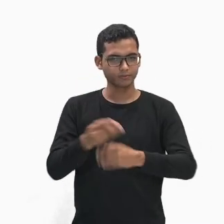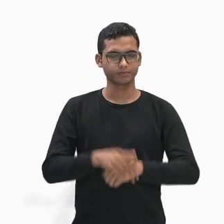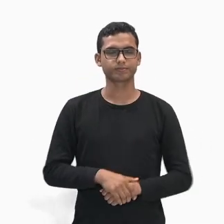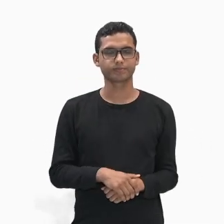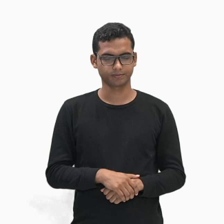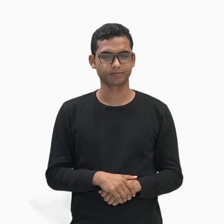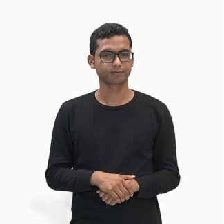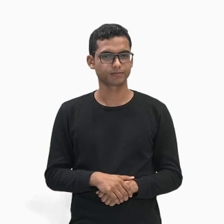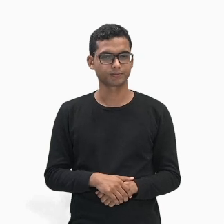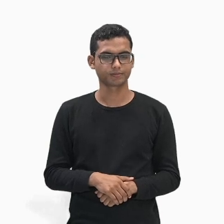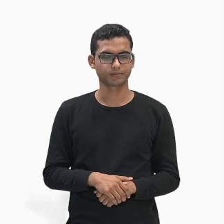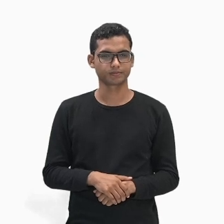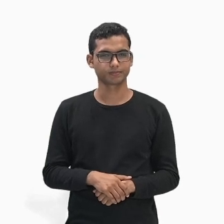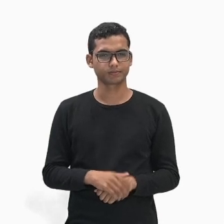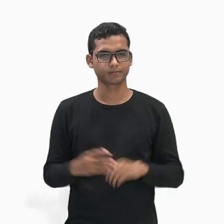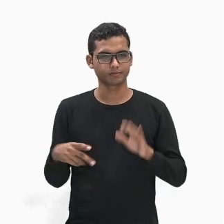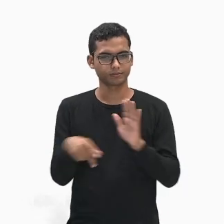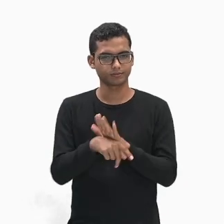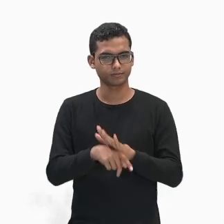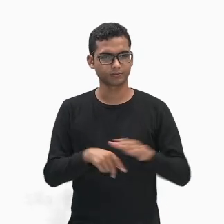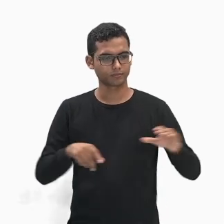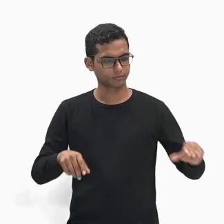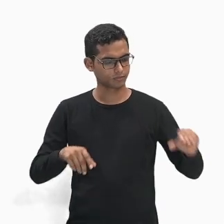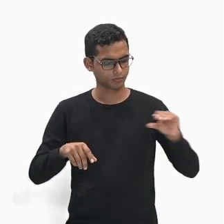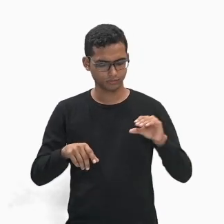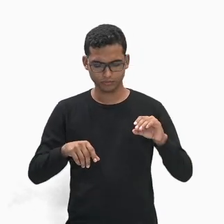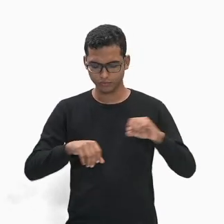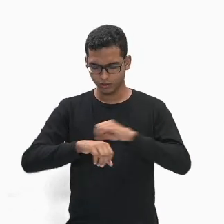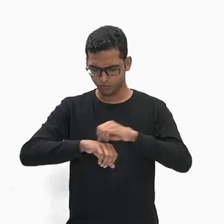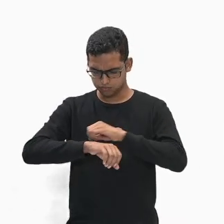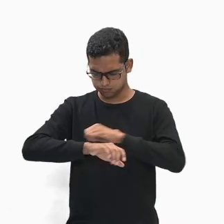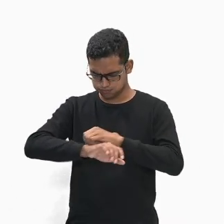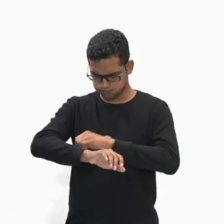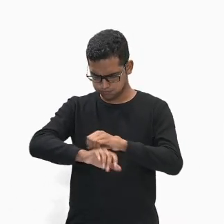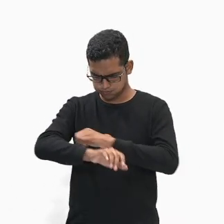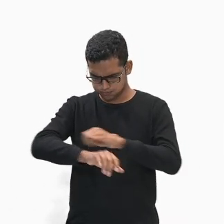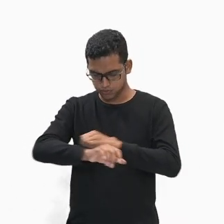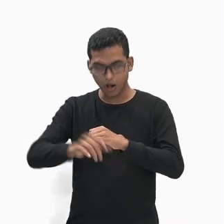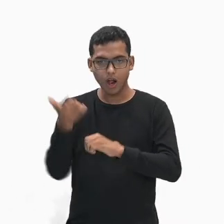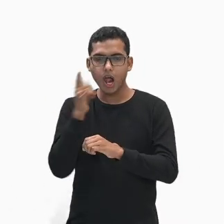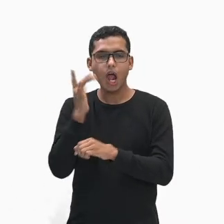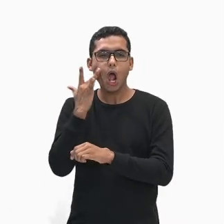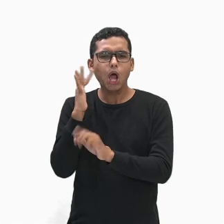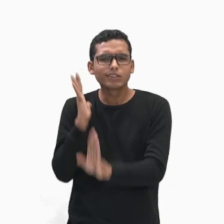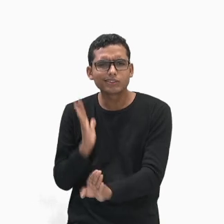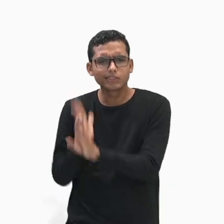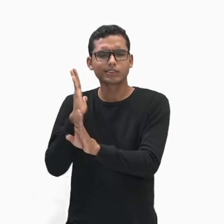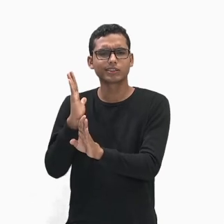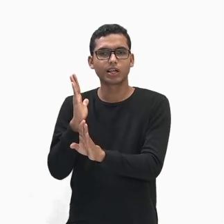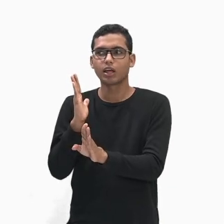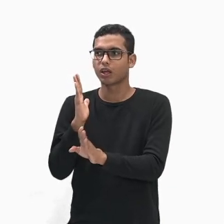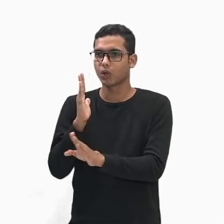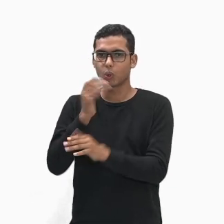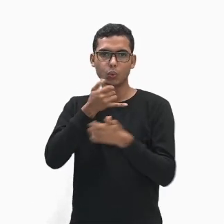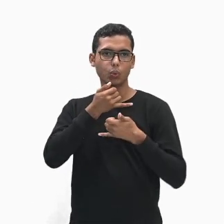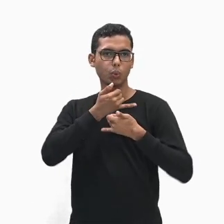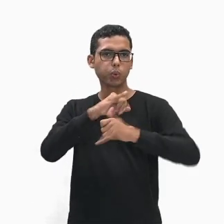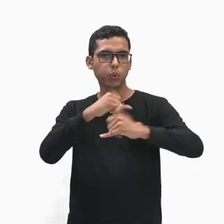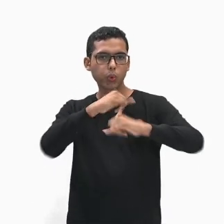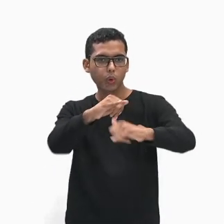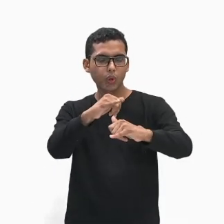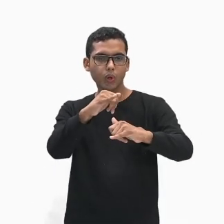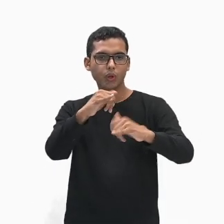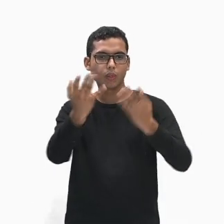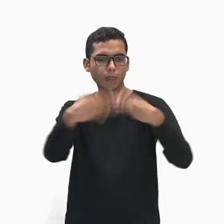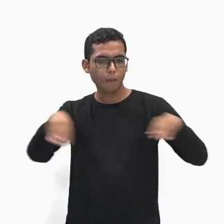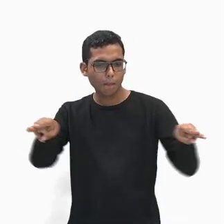ao esfregar o ambar em um pedaço de pele, ele achou que tinha descoberto a parte que envolvia o